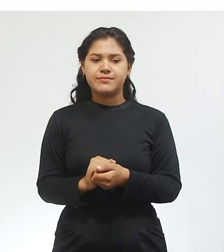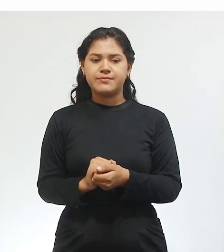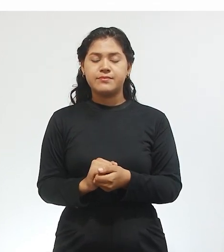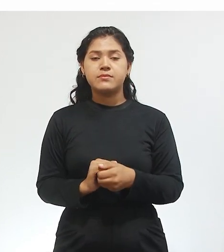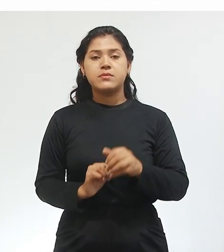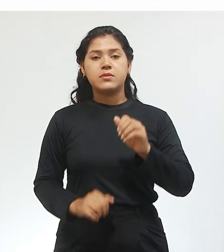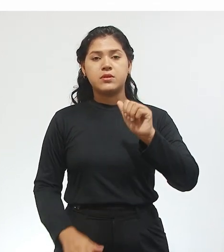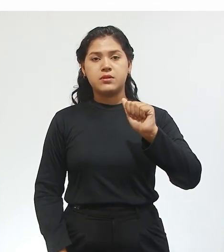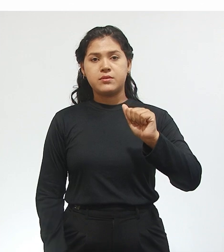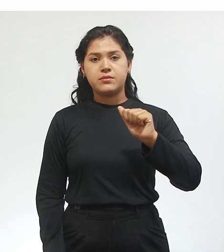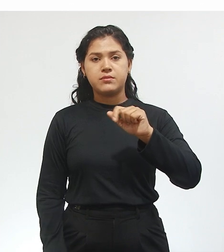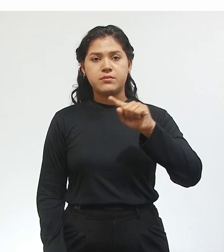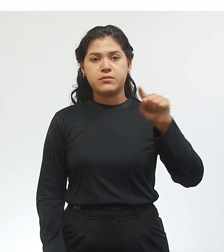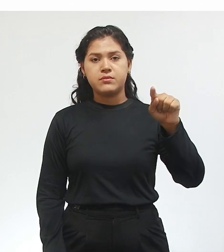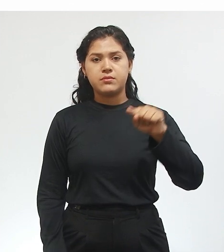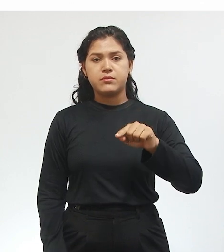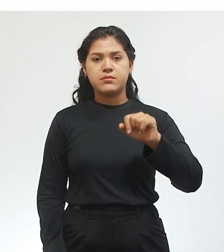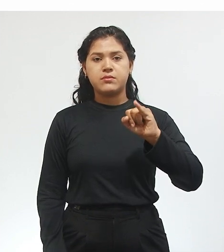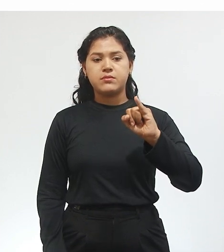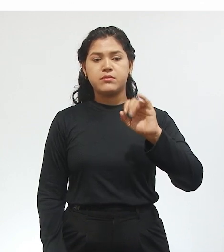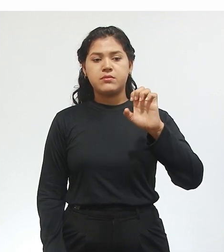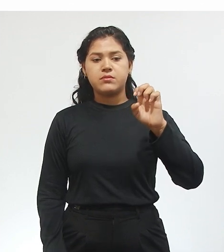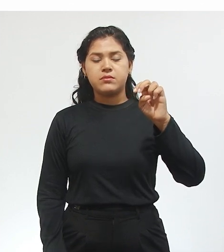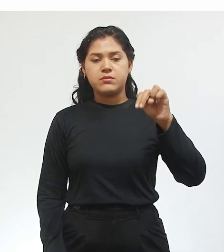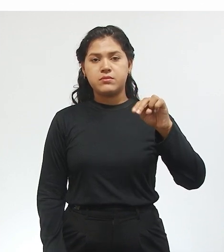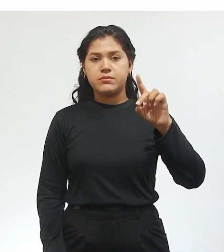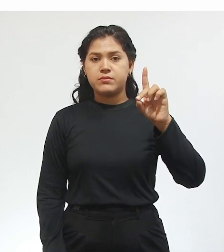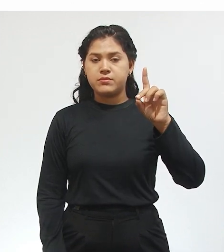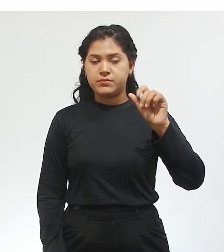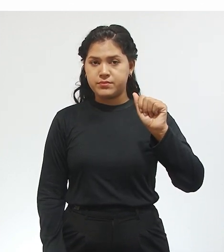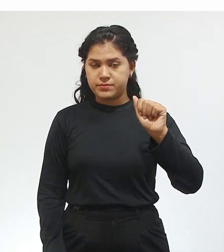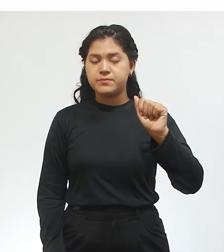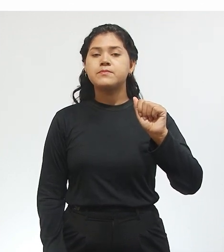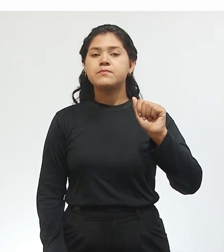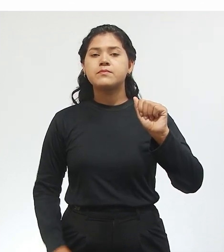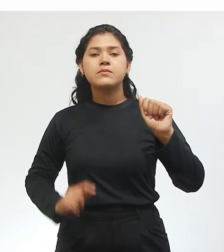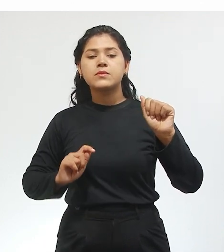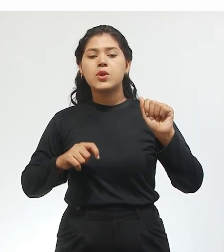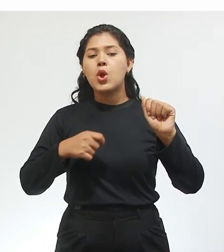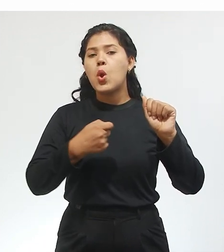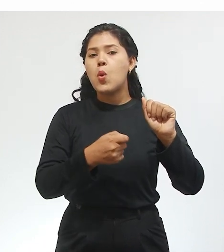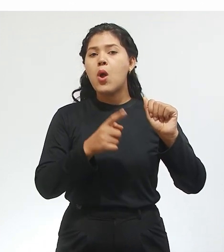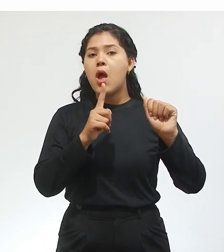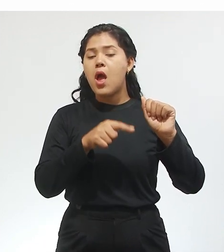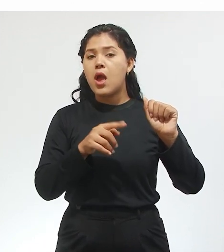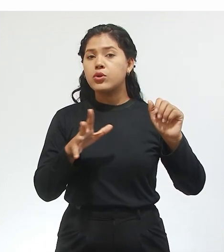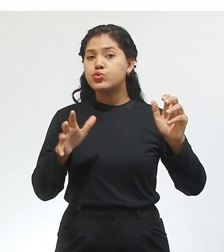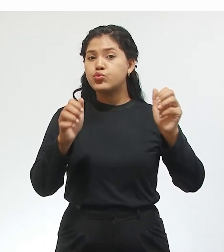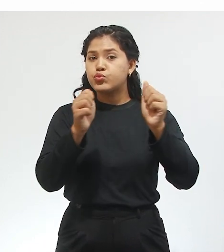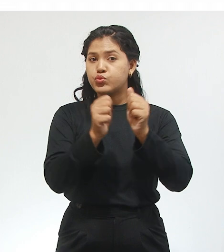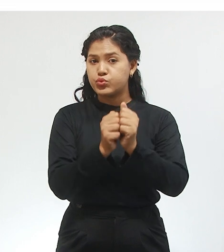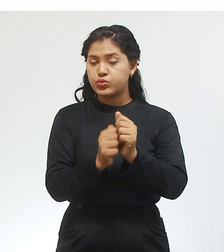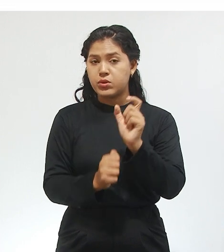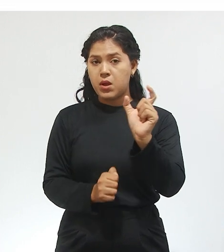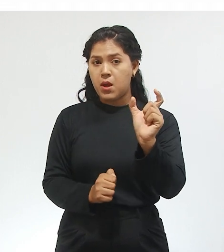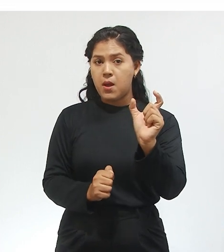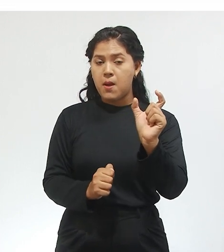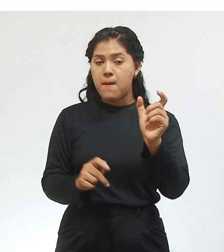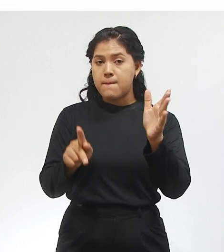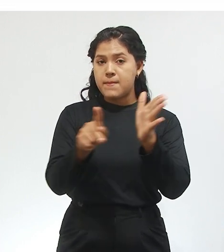Hacienda, tá? A Hacienda, ela é formada o quê? Pelo patrimônio mais